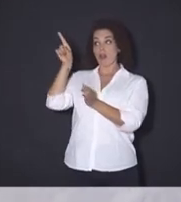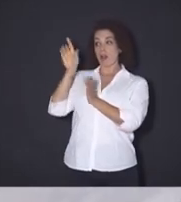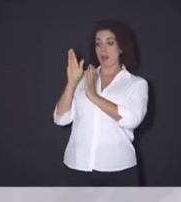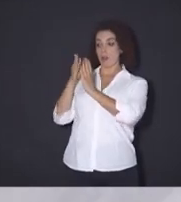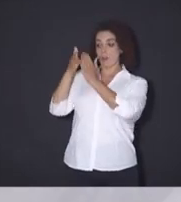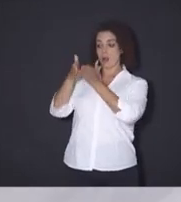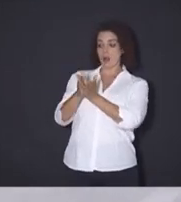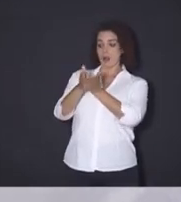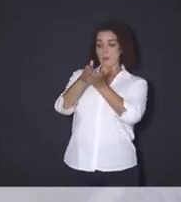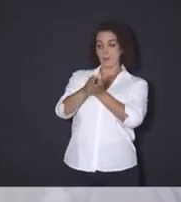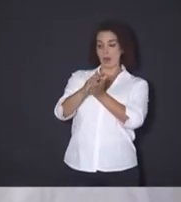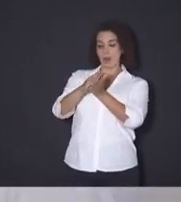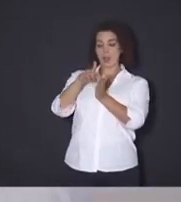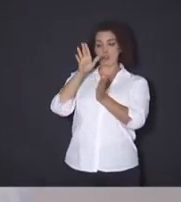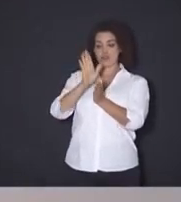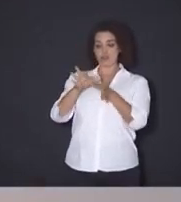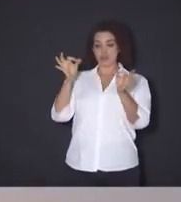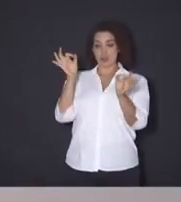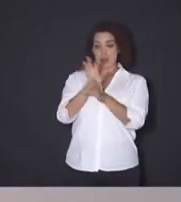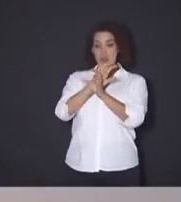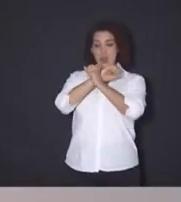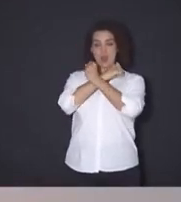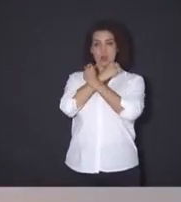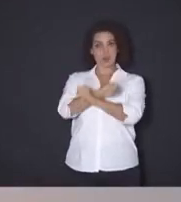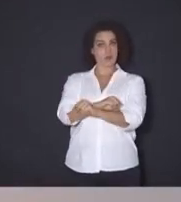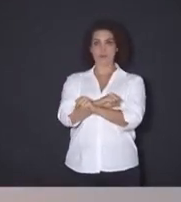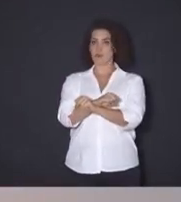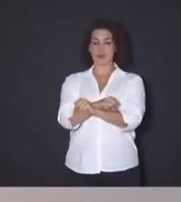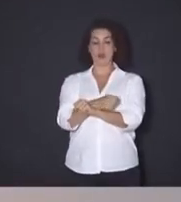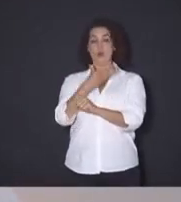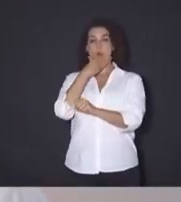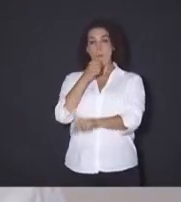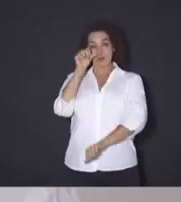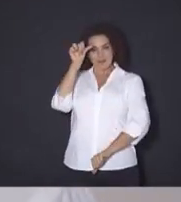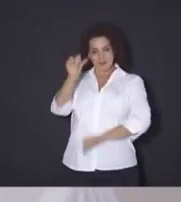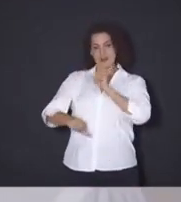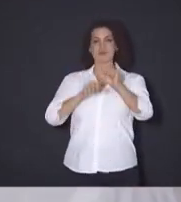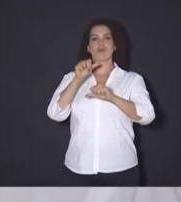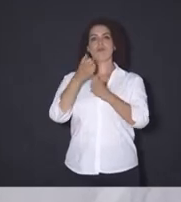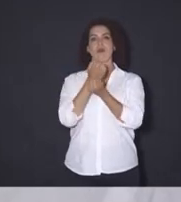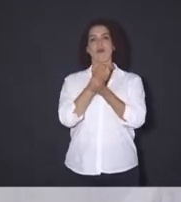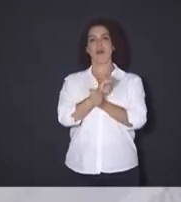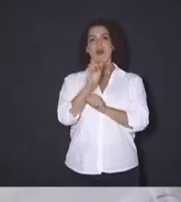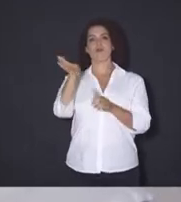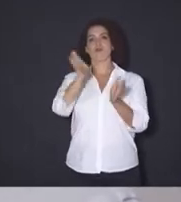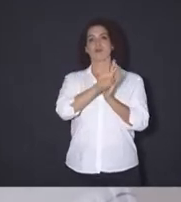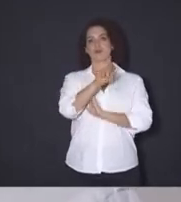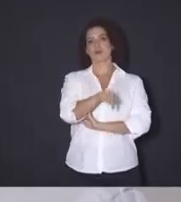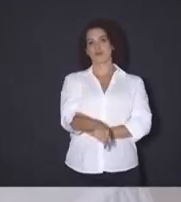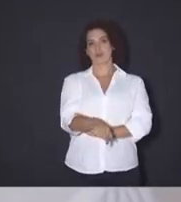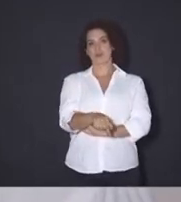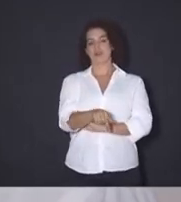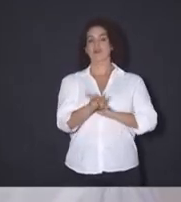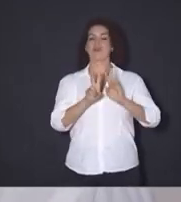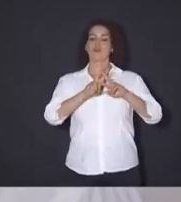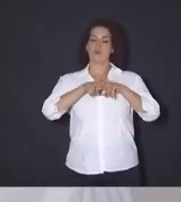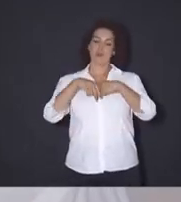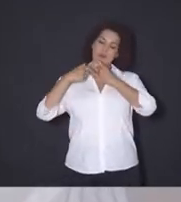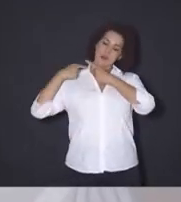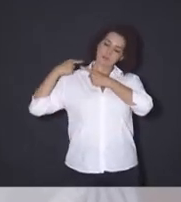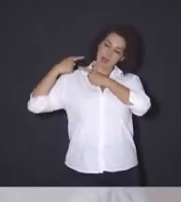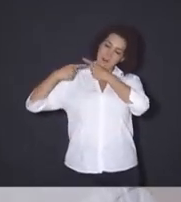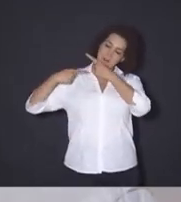escravizados que é completamente diferente então a partir dessa é herança dessa travessia